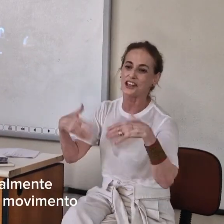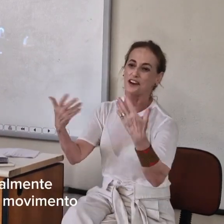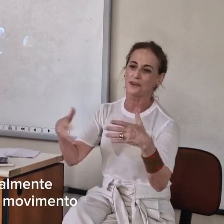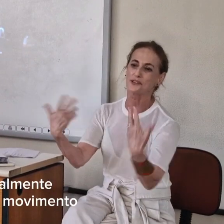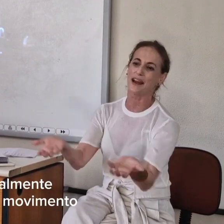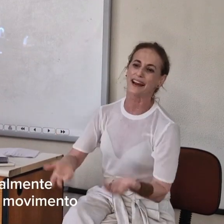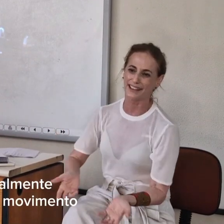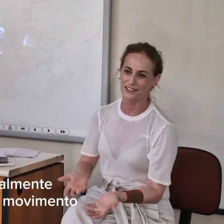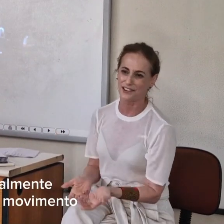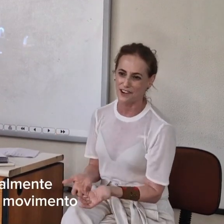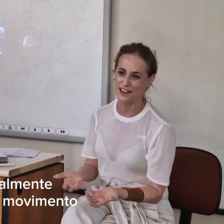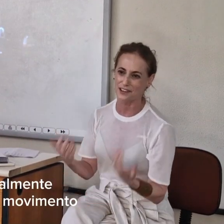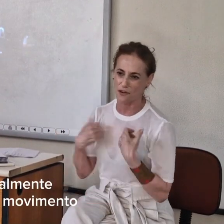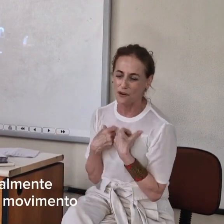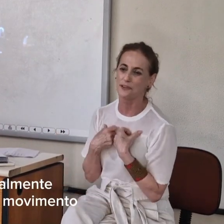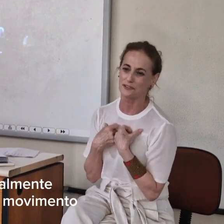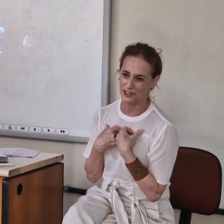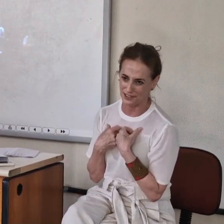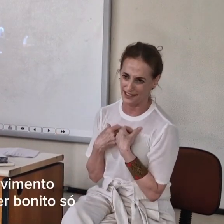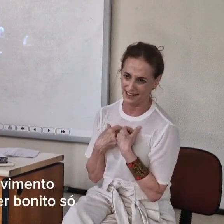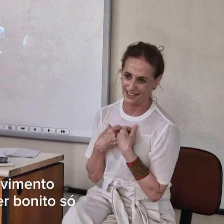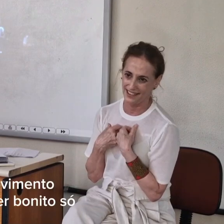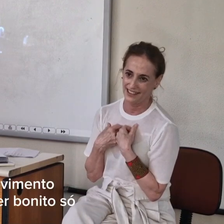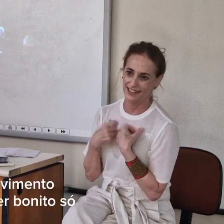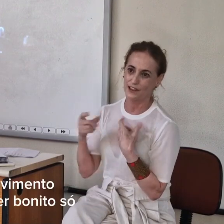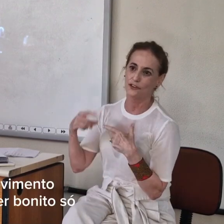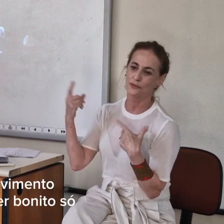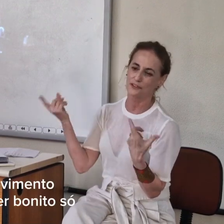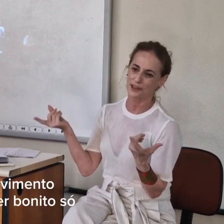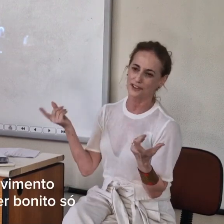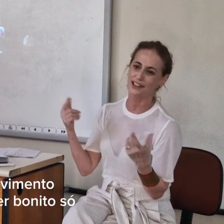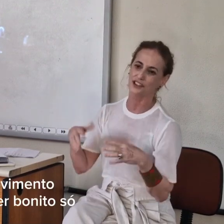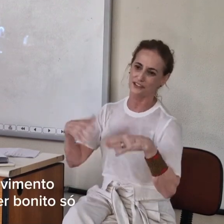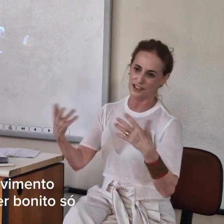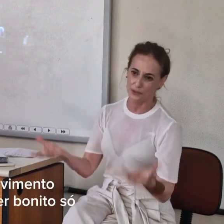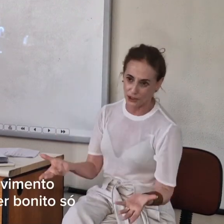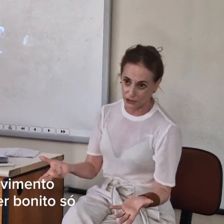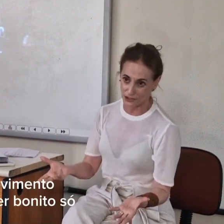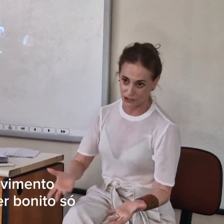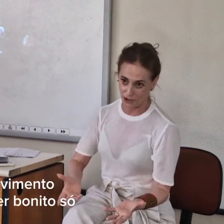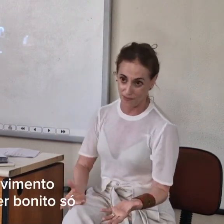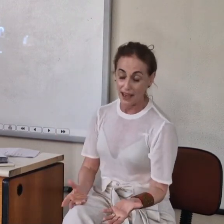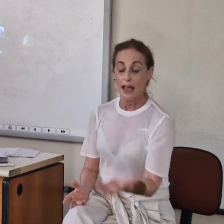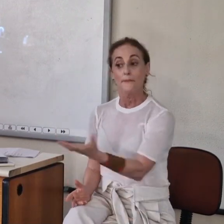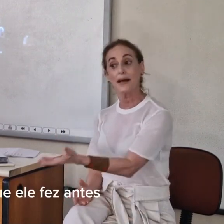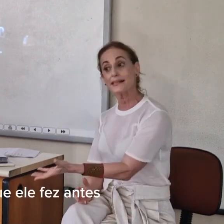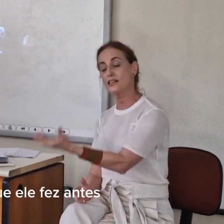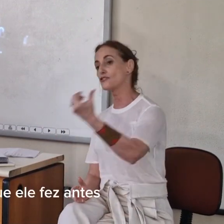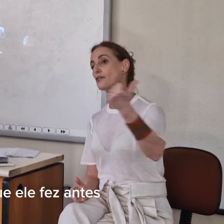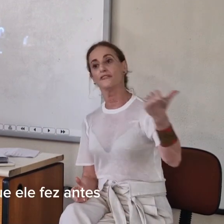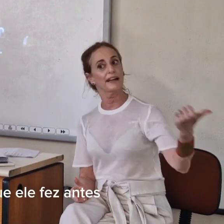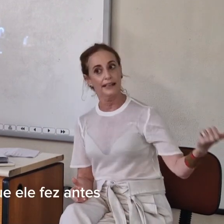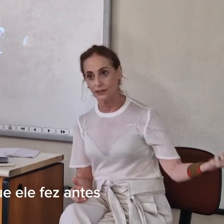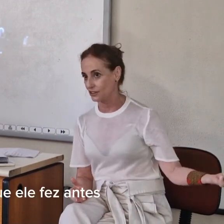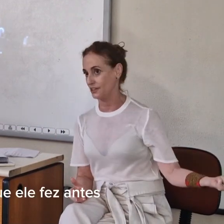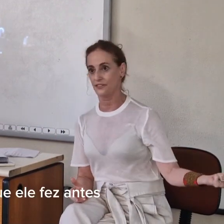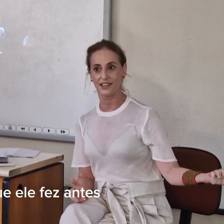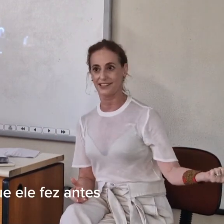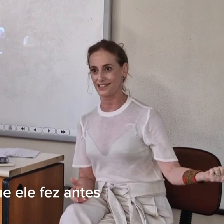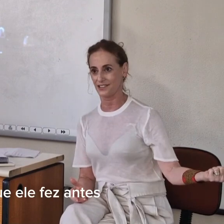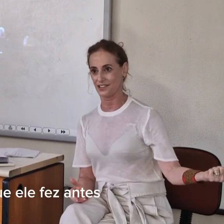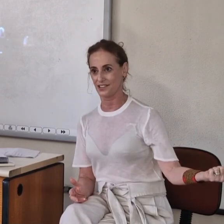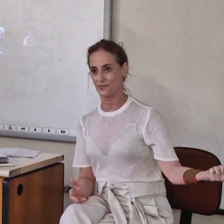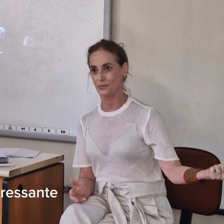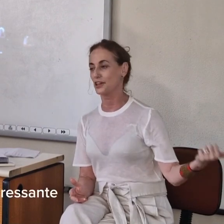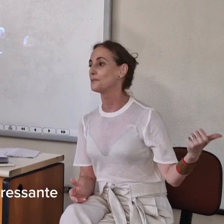se sentia realmente bailarino agora com o movimento dele. Não com o movimento que ele tinha que fazer bonito só. Mas isso não invalida o que ele